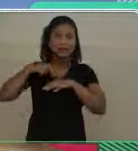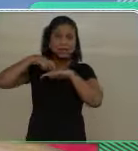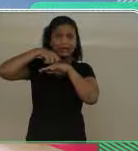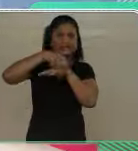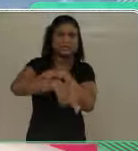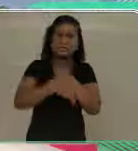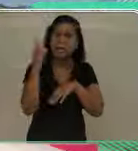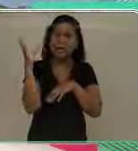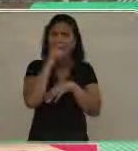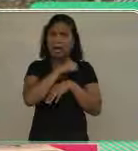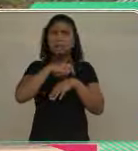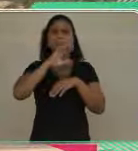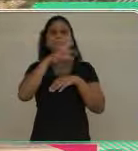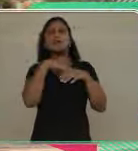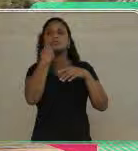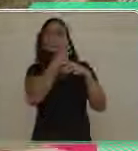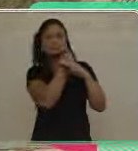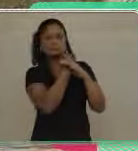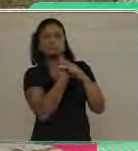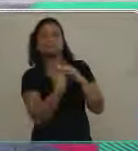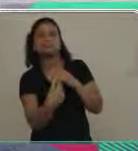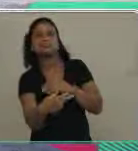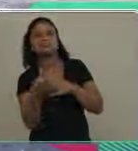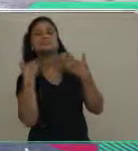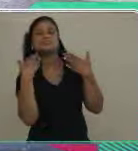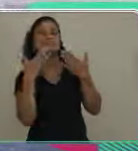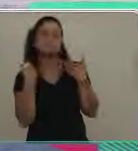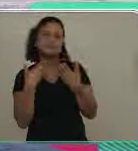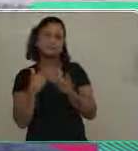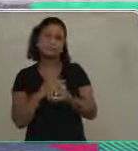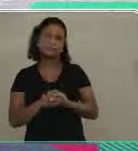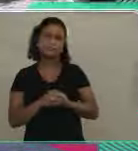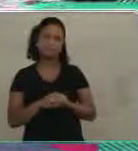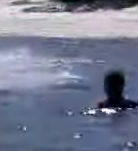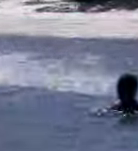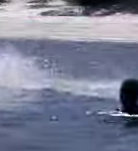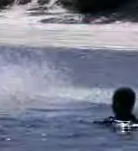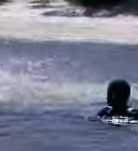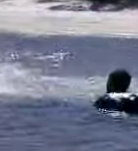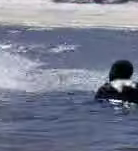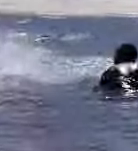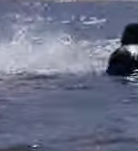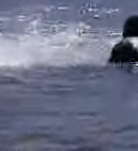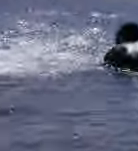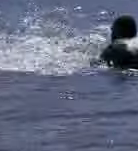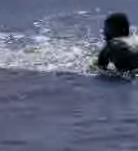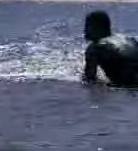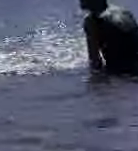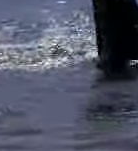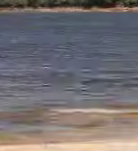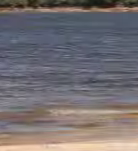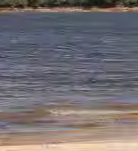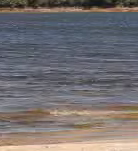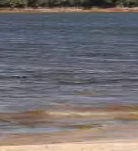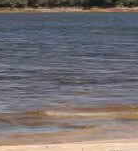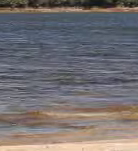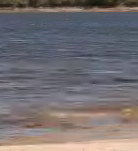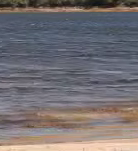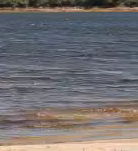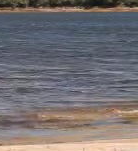A descida é rápida, mas o mergulho no final é refrescante. Zé chega à água sentado. Três homens o aguardam.